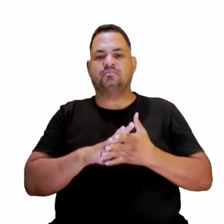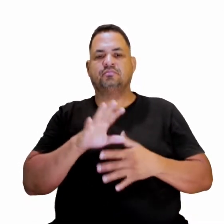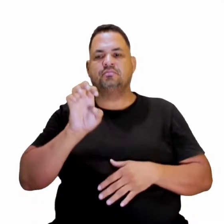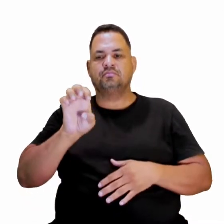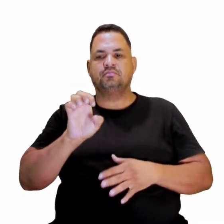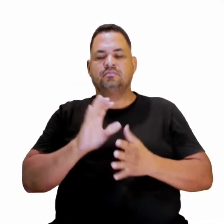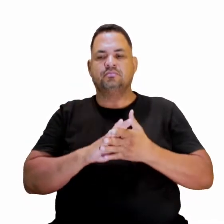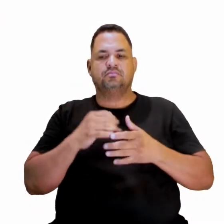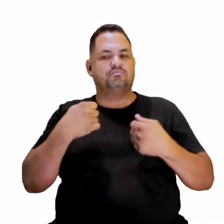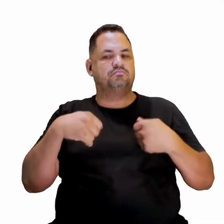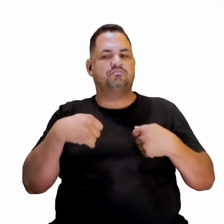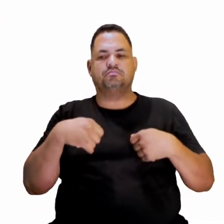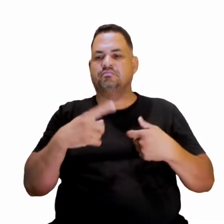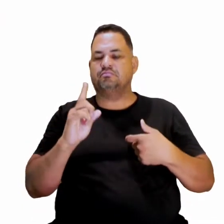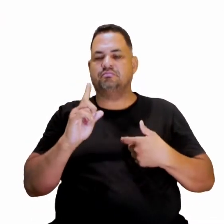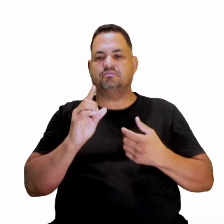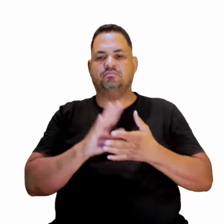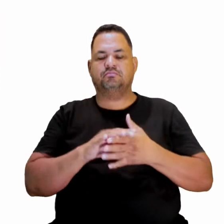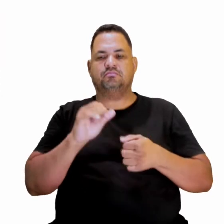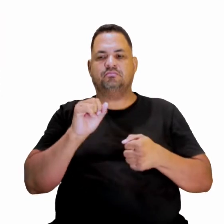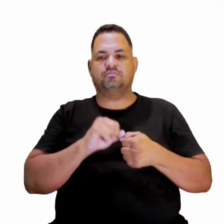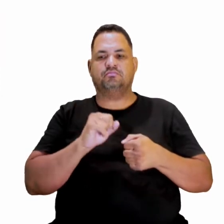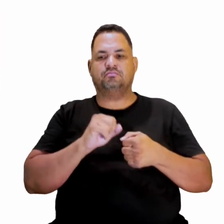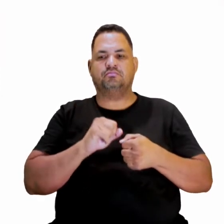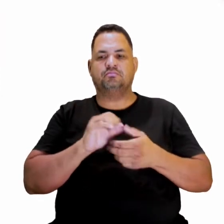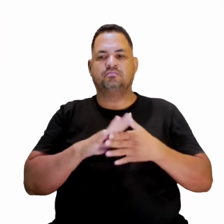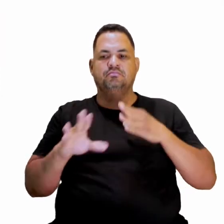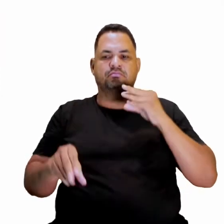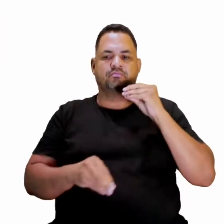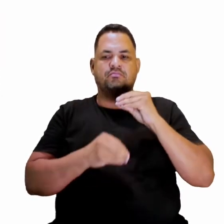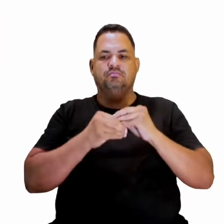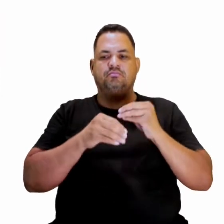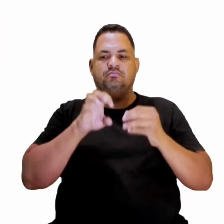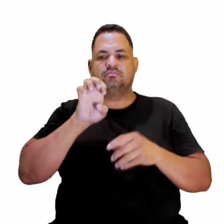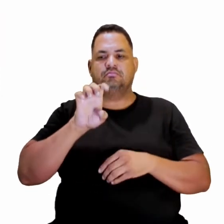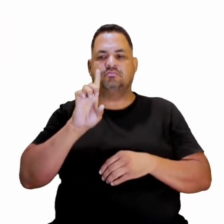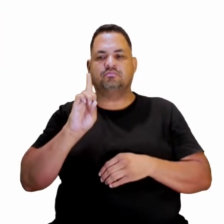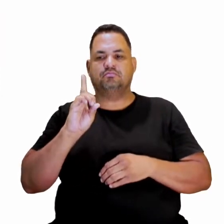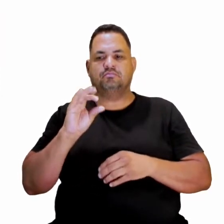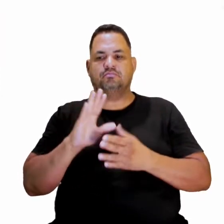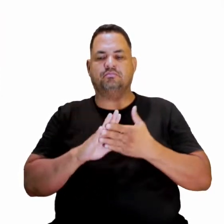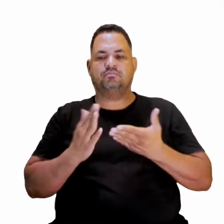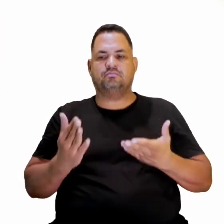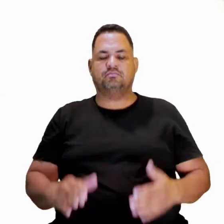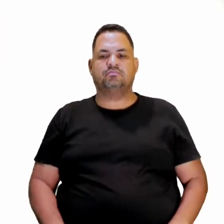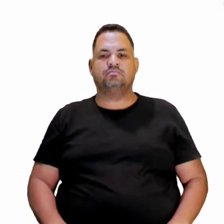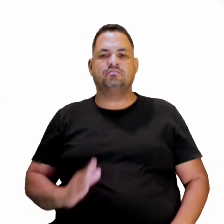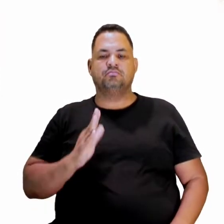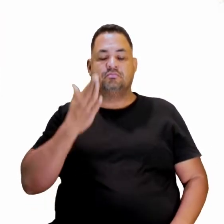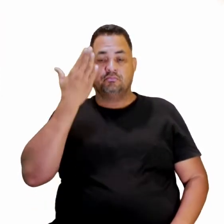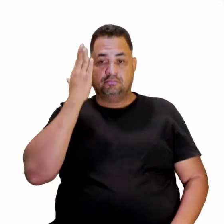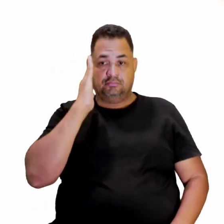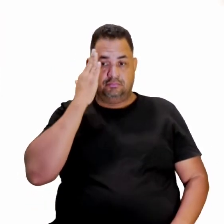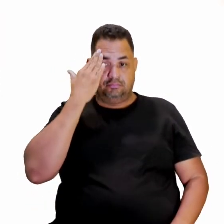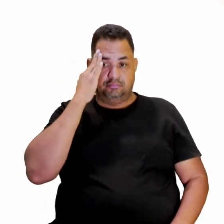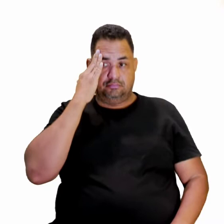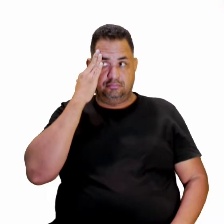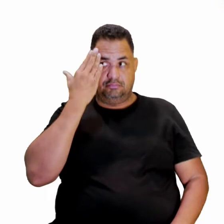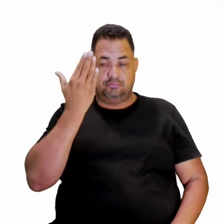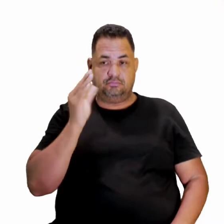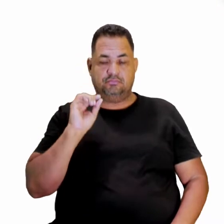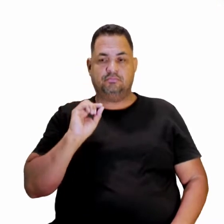precisar fazer essa questão de colocar um E de novo. Então, vocês já compreenderam